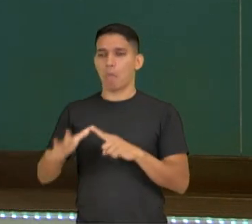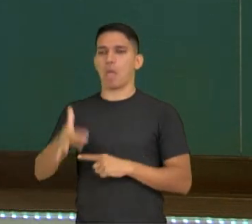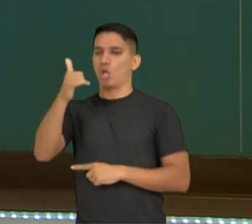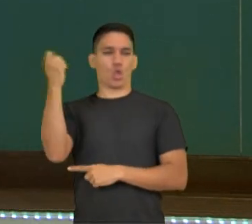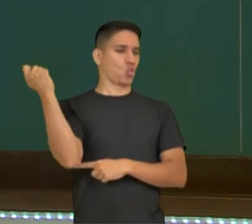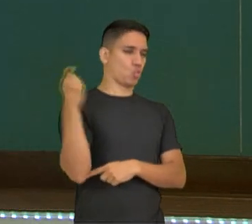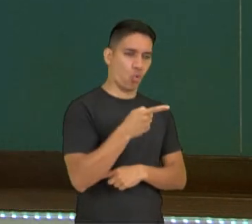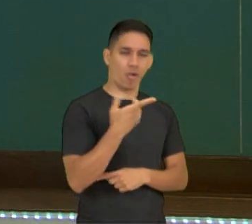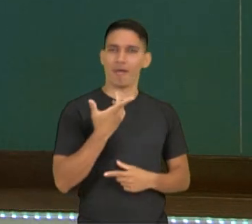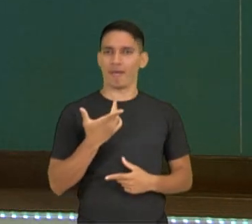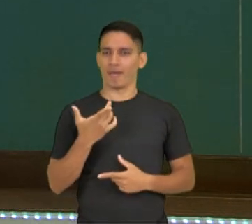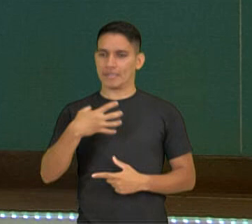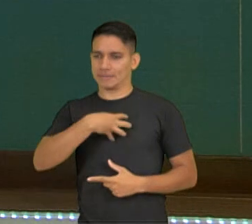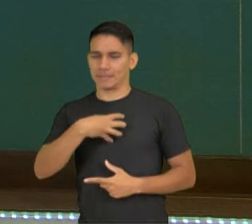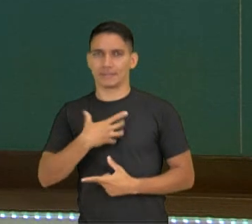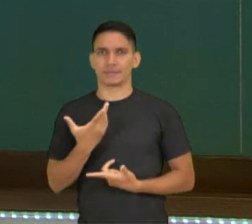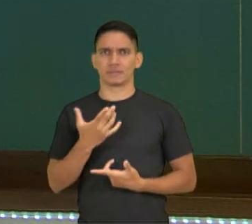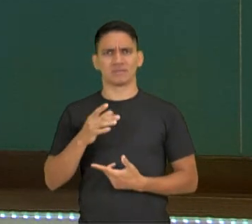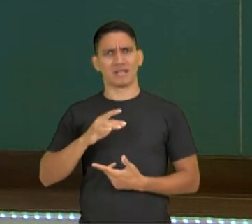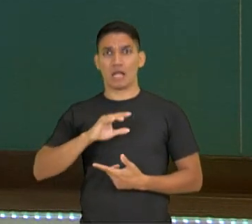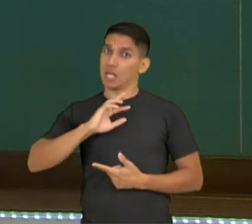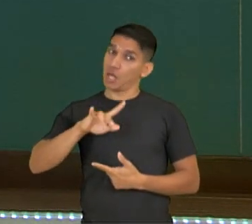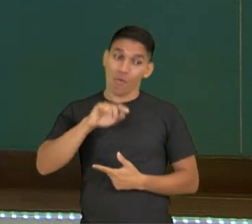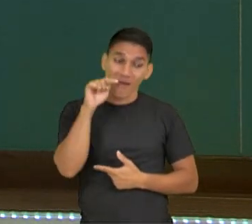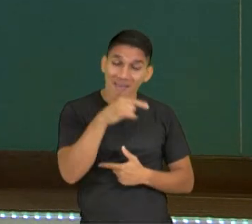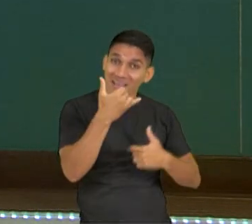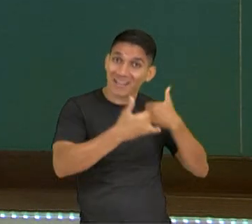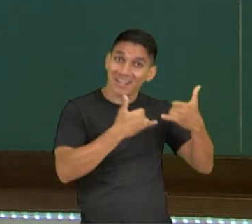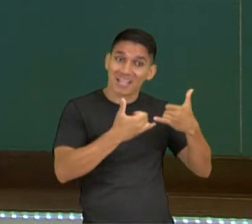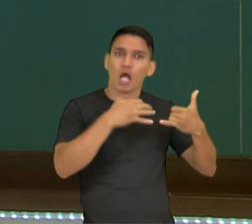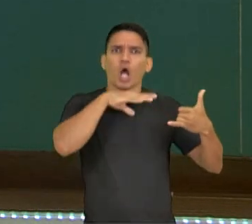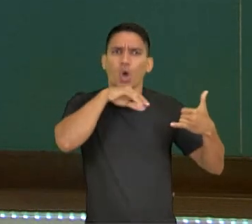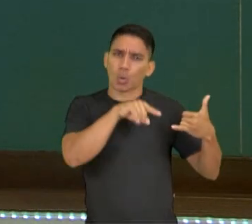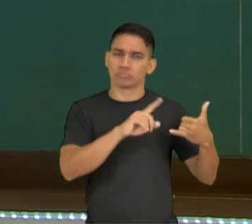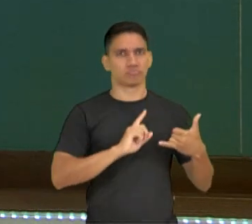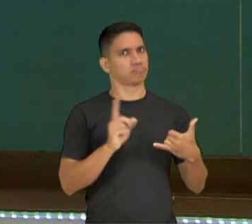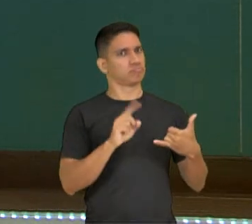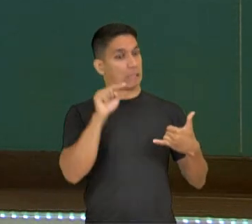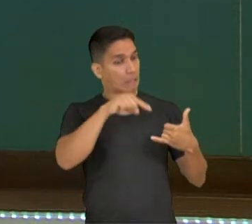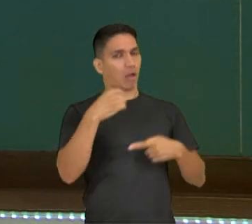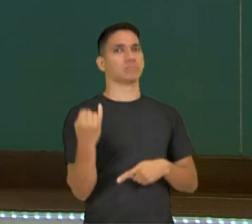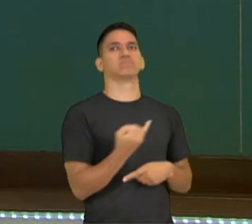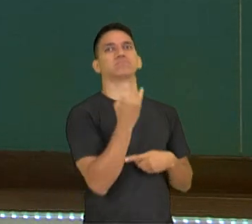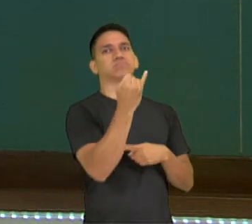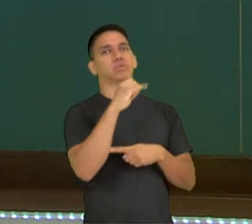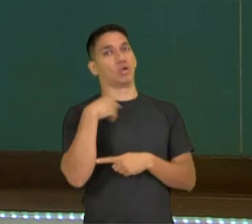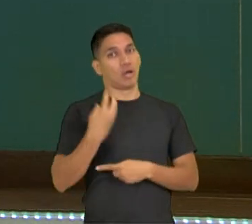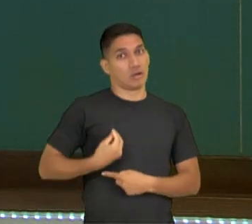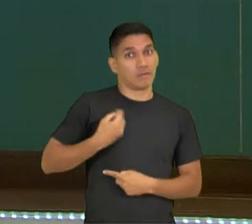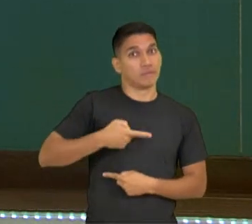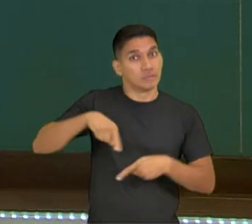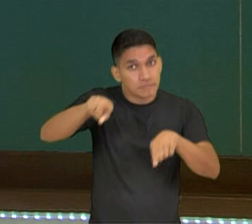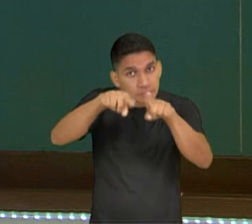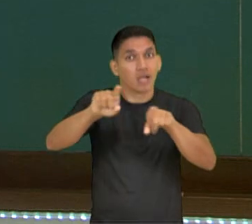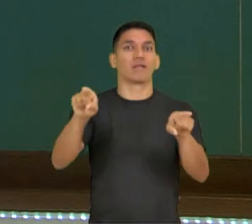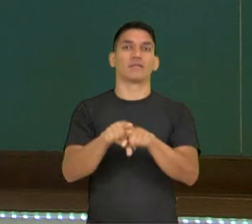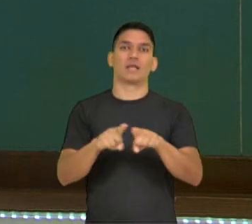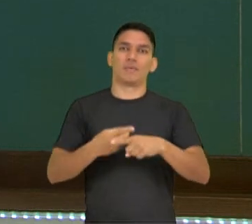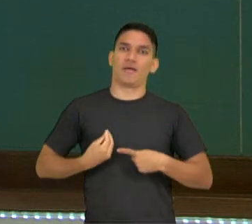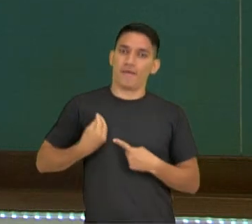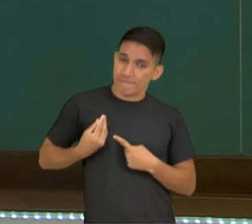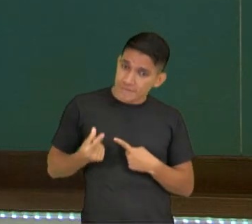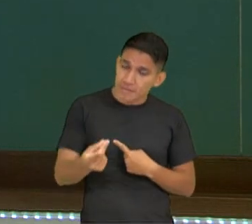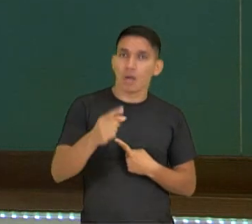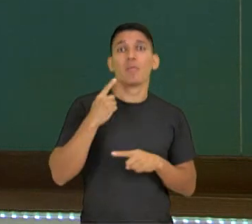aqui que os jogos competitivos são ruins. Muito pelo contrário, eles são muito importantes para a vida de vocês também. Porque na nossa vida a gente